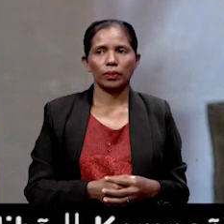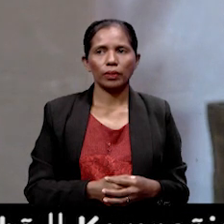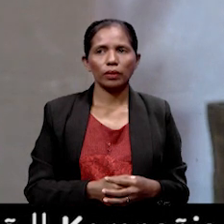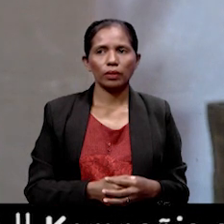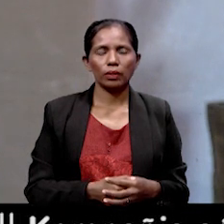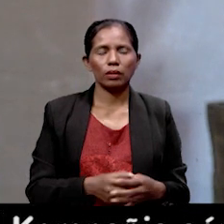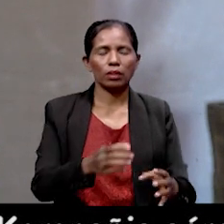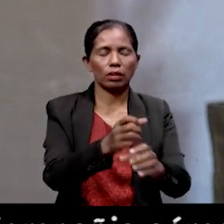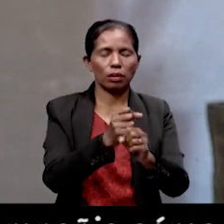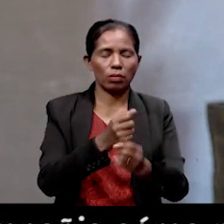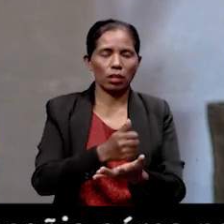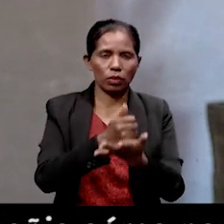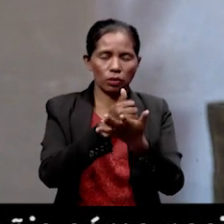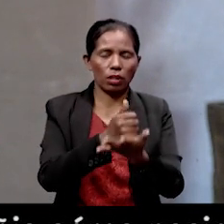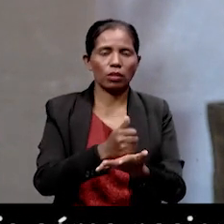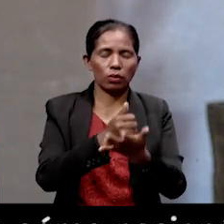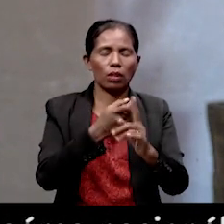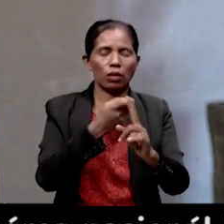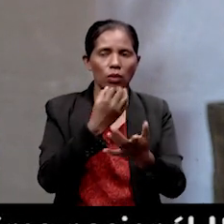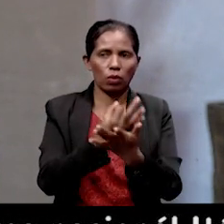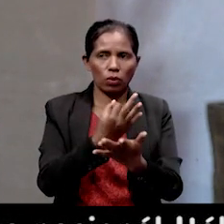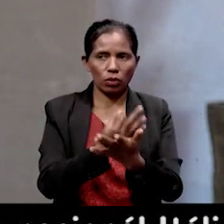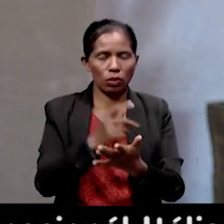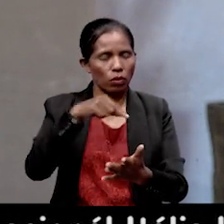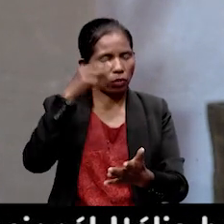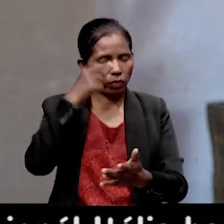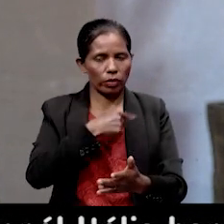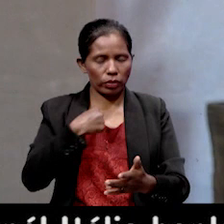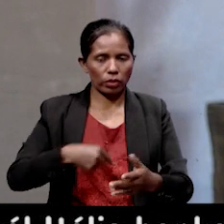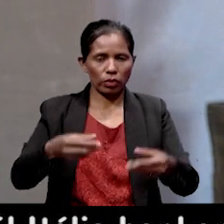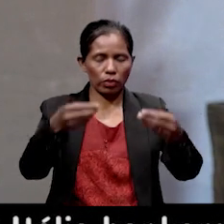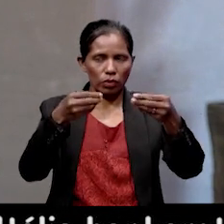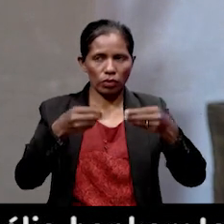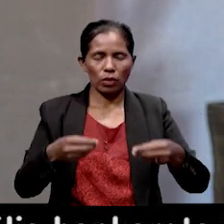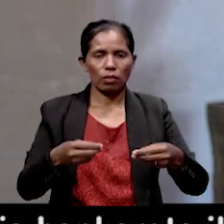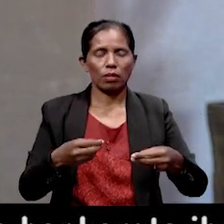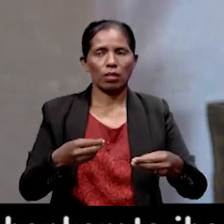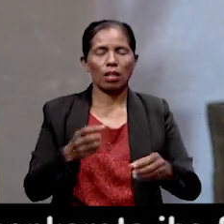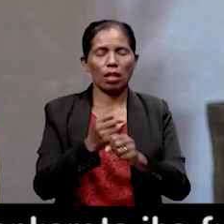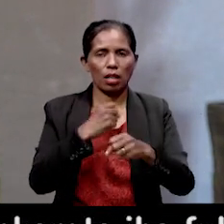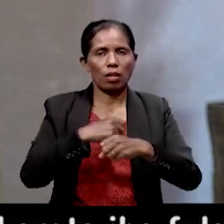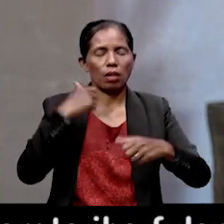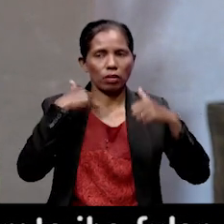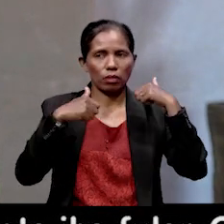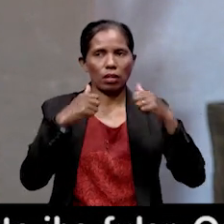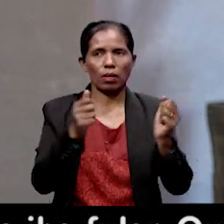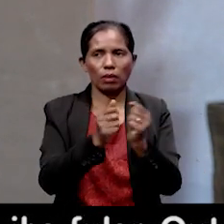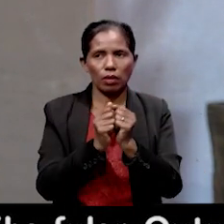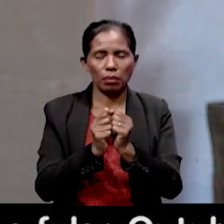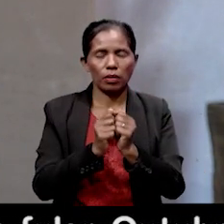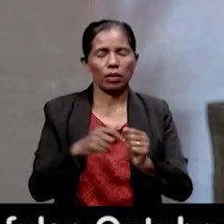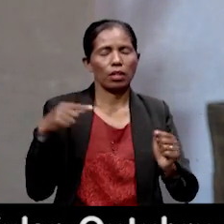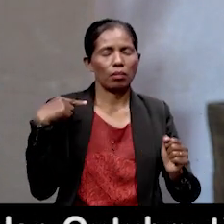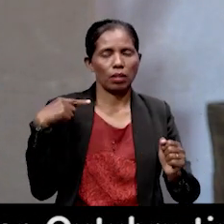simo apoio a nessa fundos, possam, nebe ma governo China for, o de a minha halal atividade, a muito com o